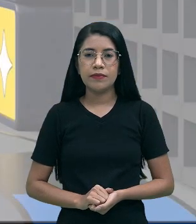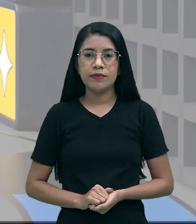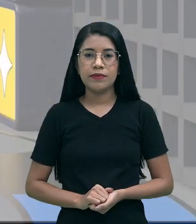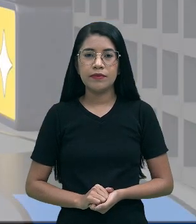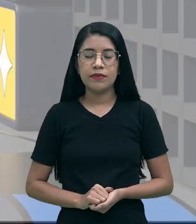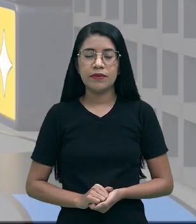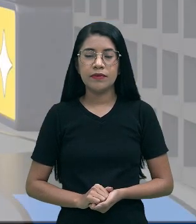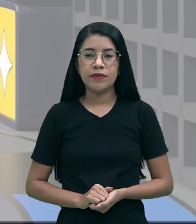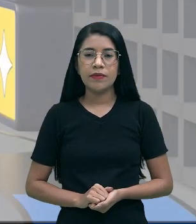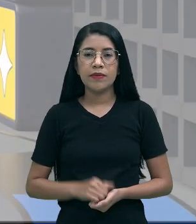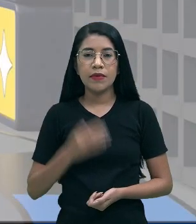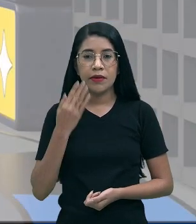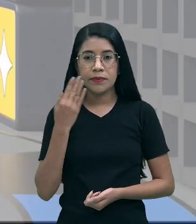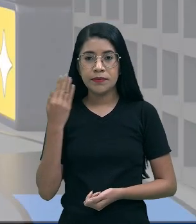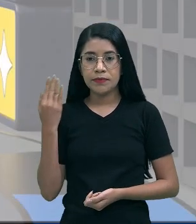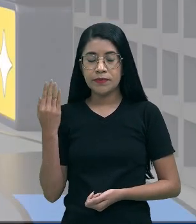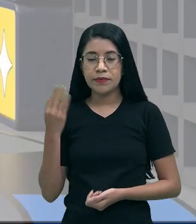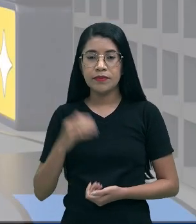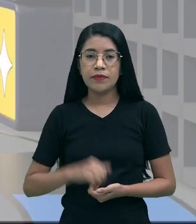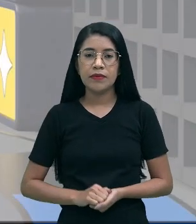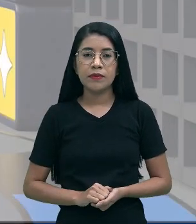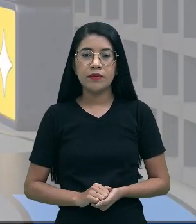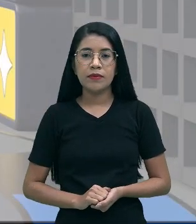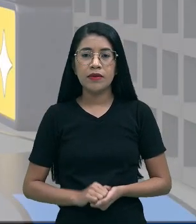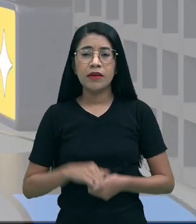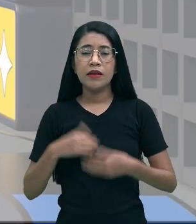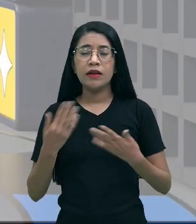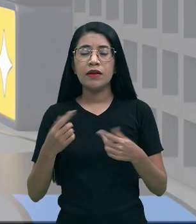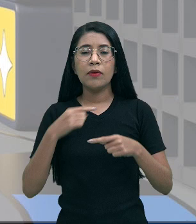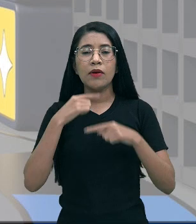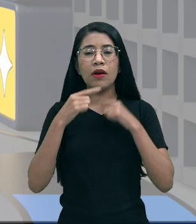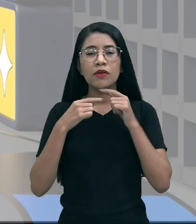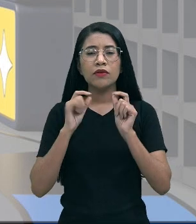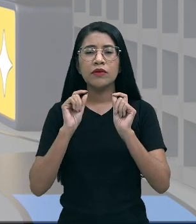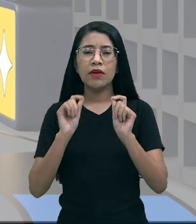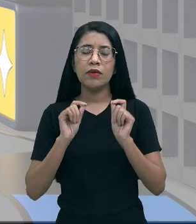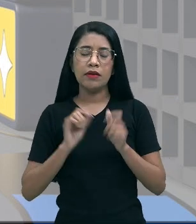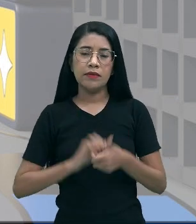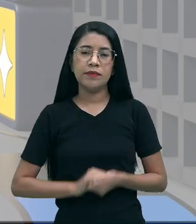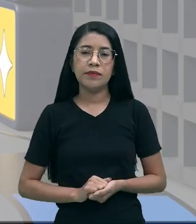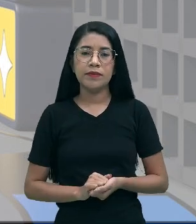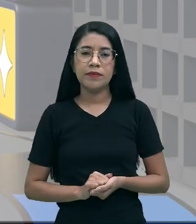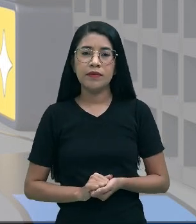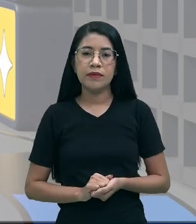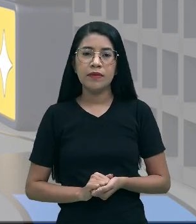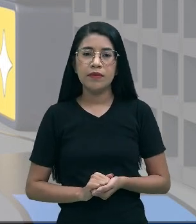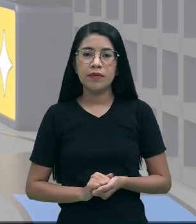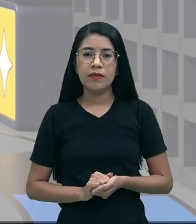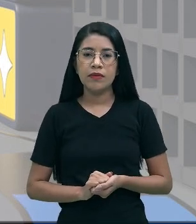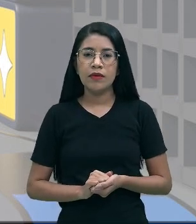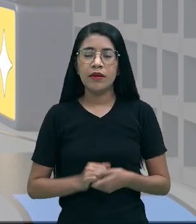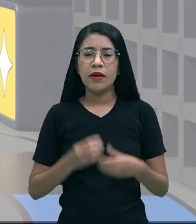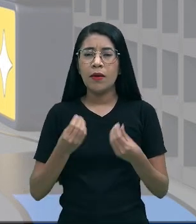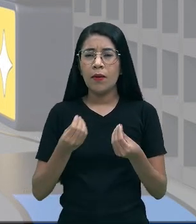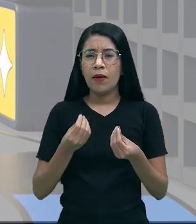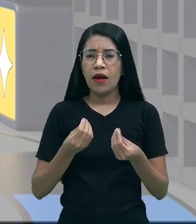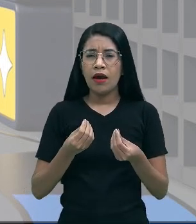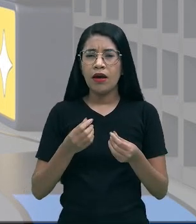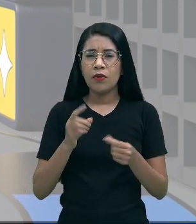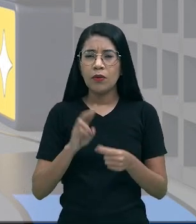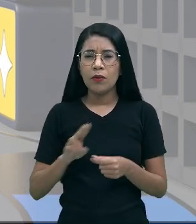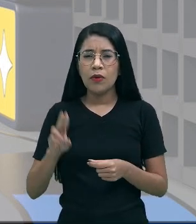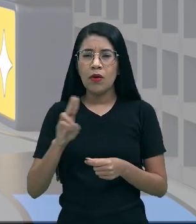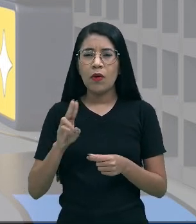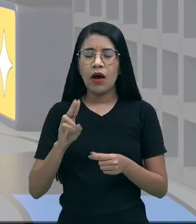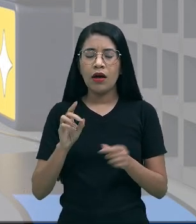Então aí está, pessoal. A dúvida é a seguinte: para que servem os resistores e por que os